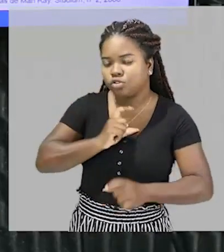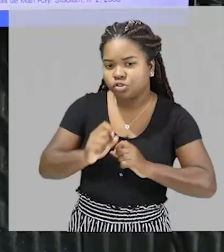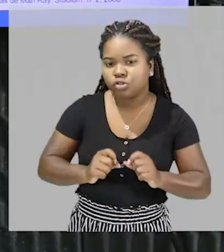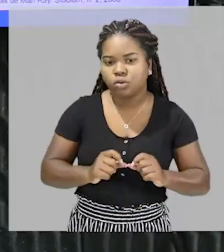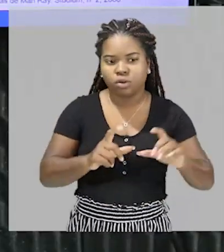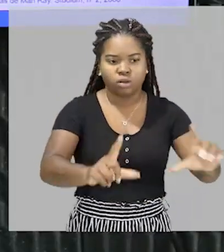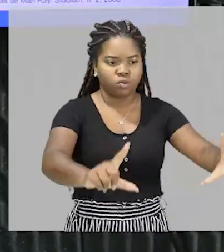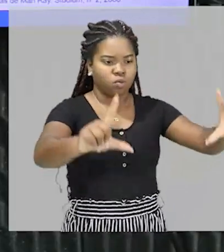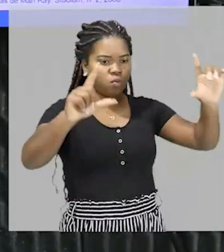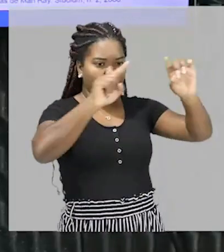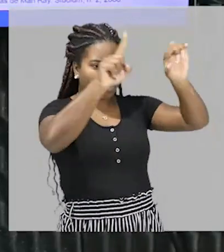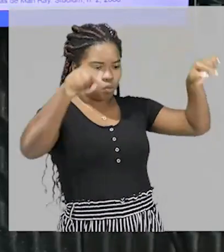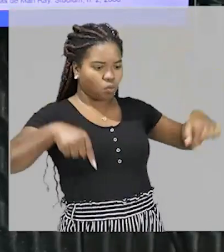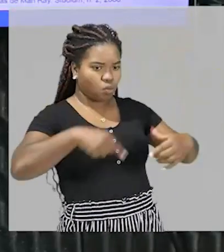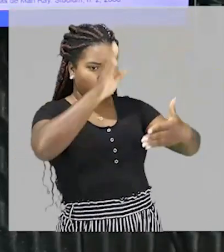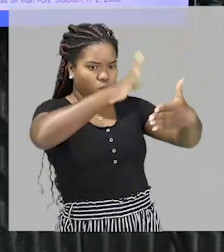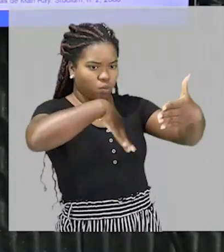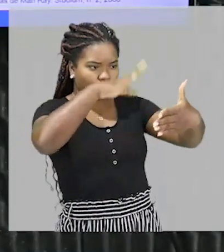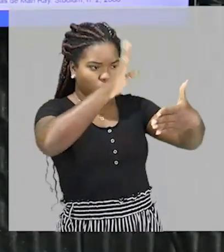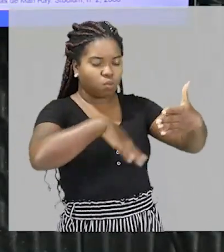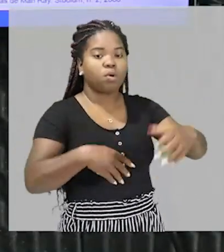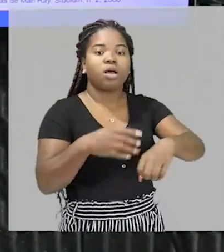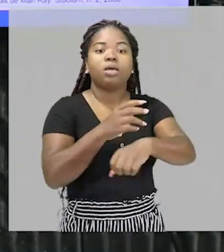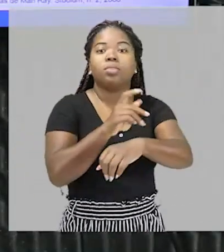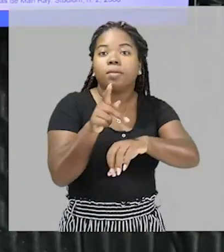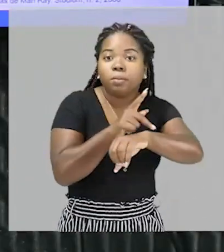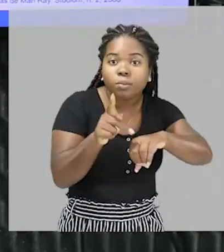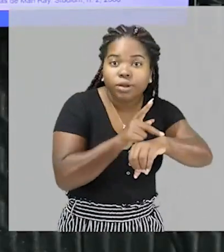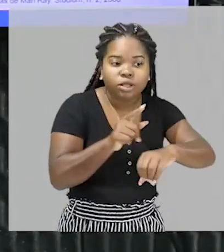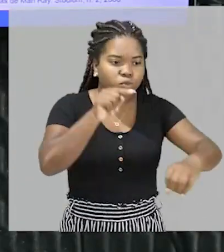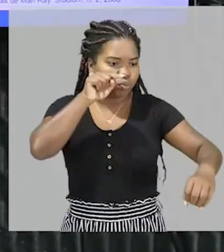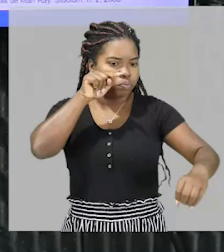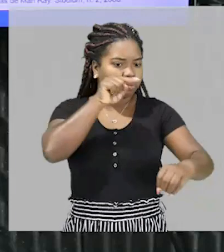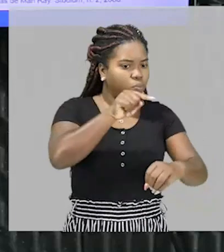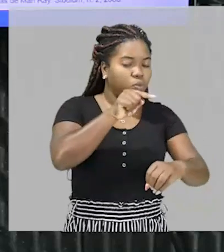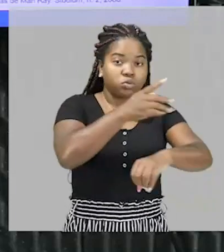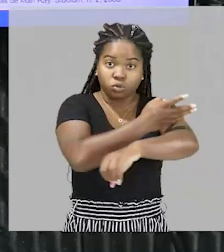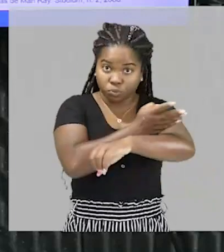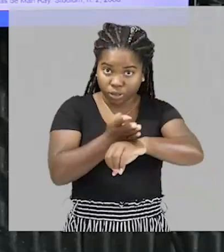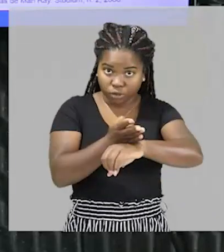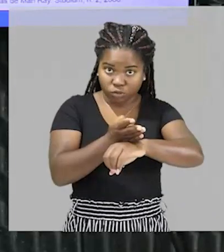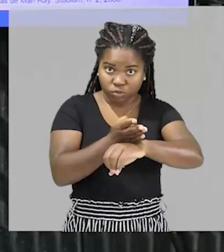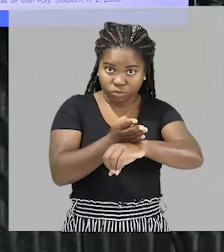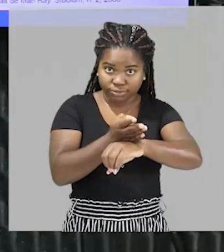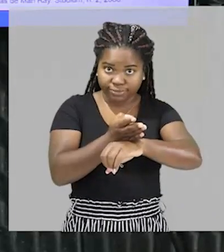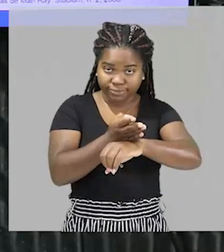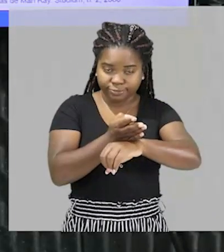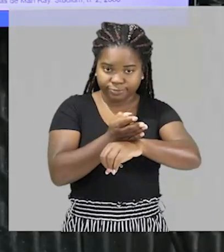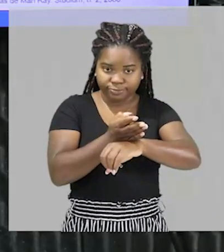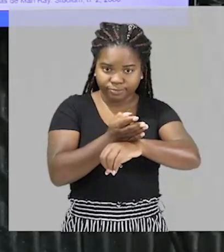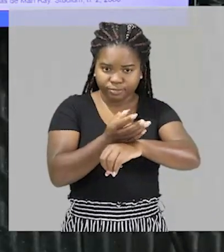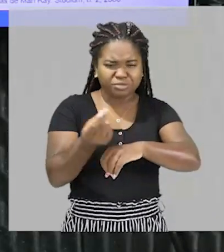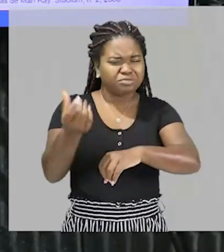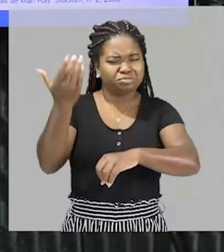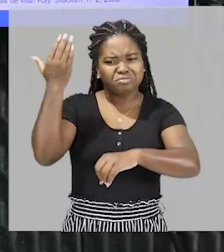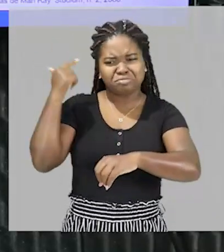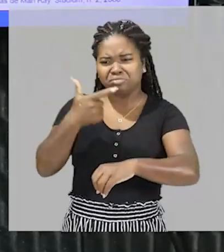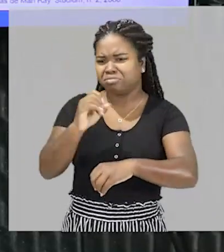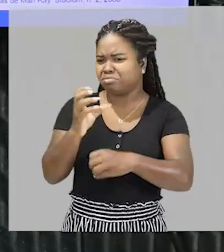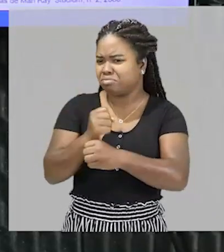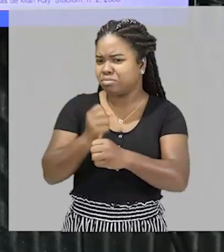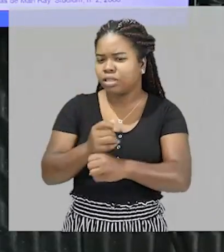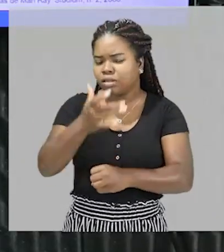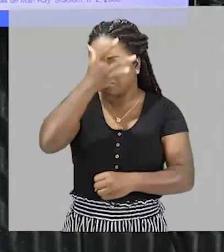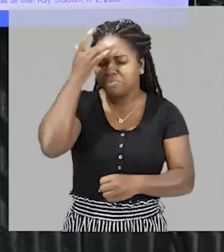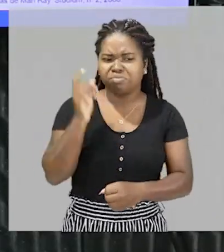quadro preto com um ponto branco no meio. Cabe perfeitamente isso há mais de 20 anos atrás. E aí alguém criticou no meio